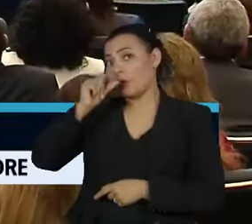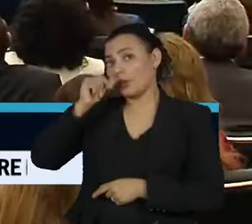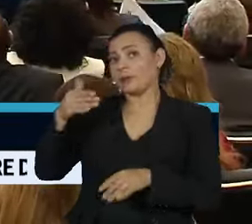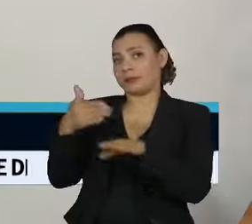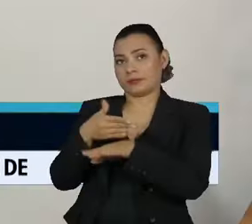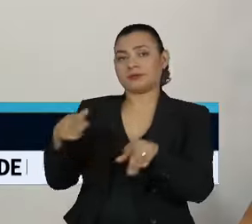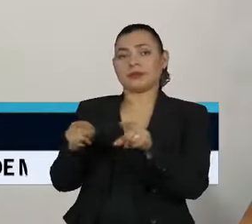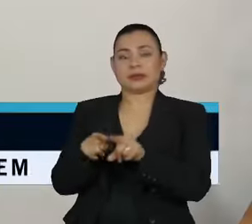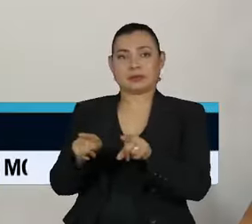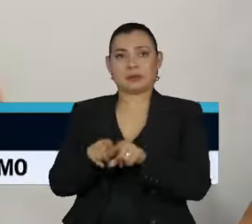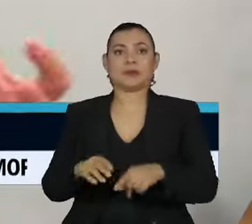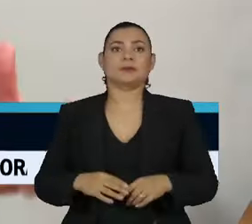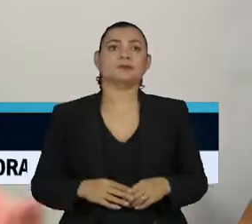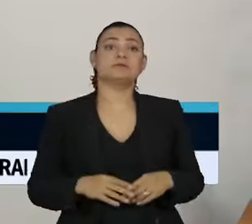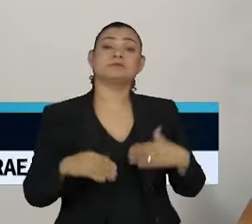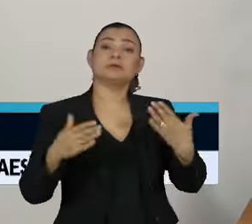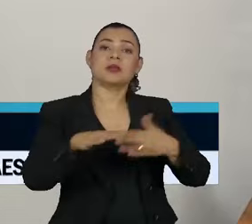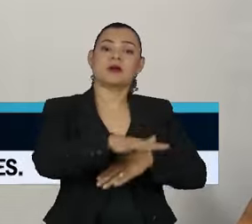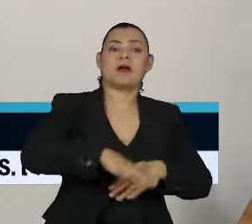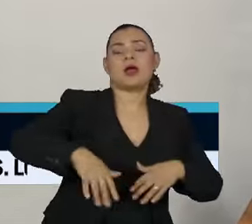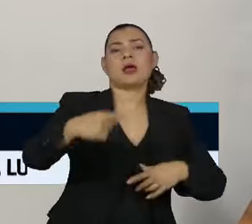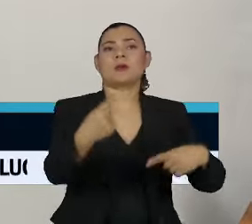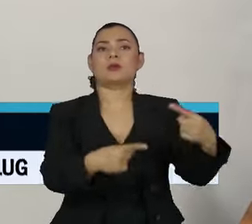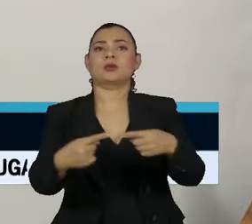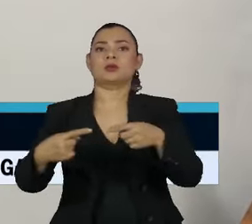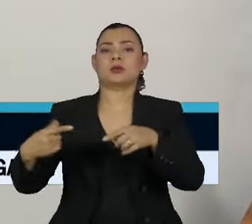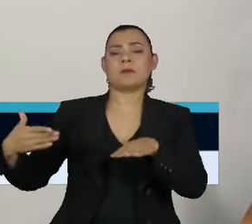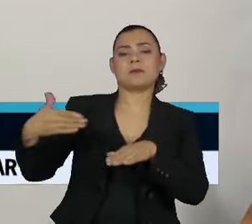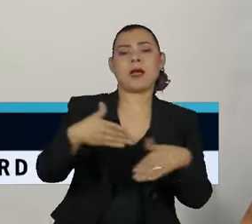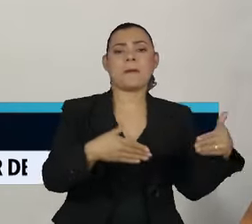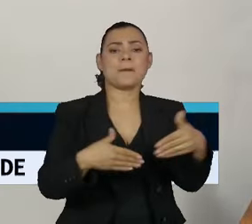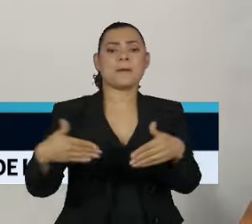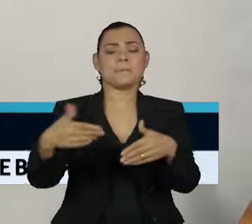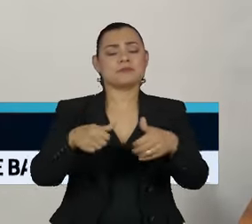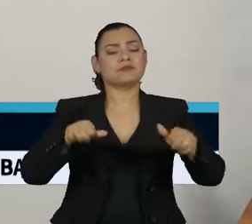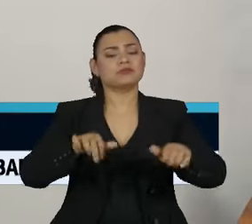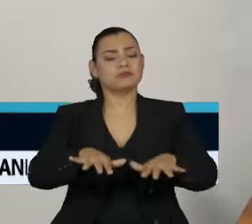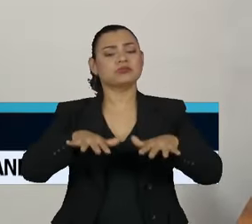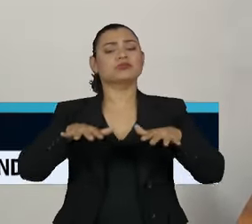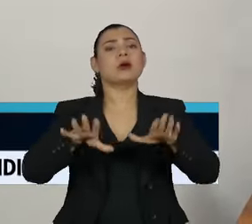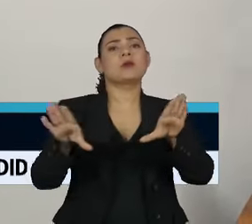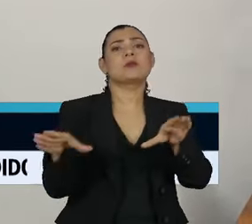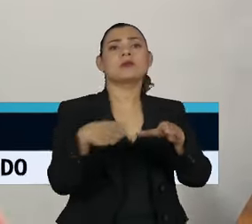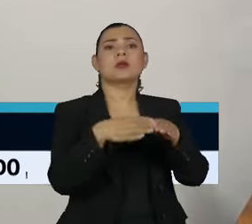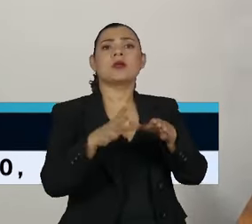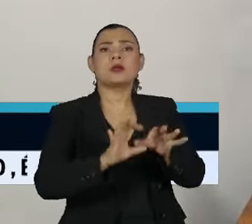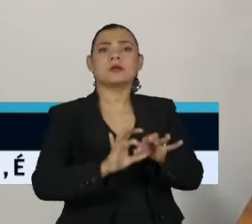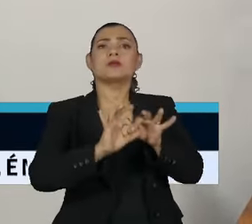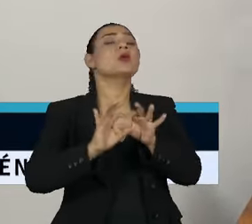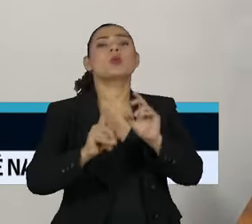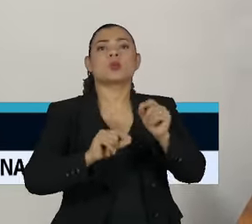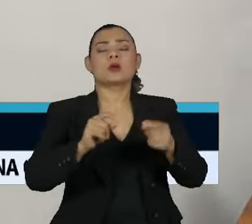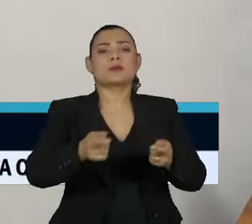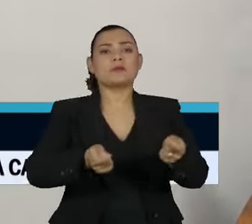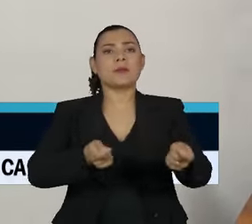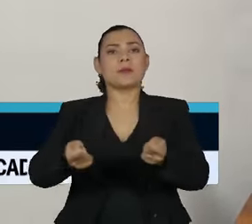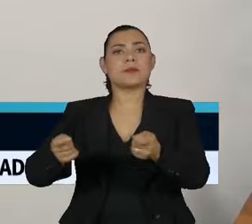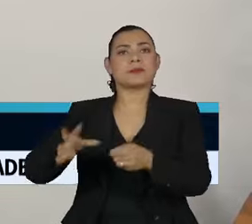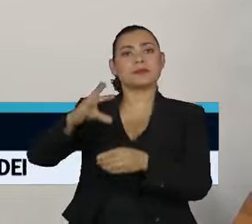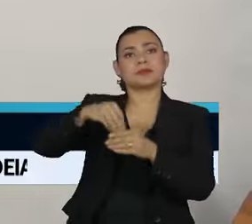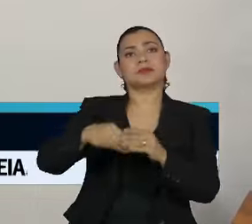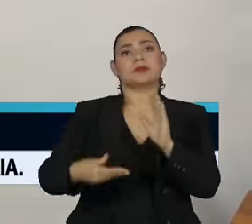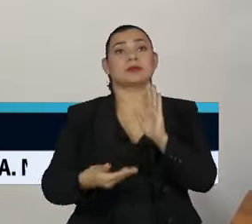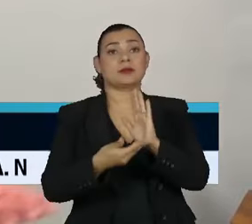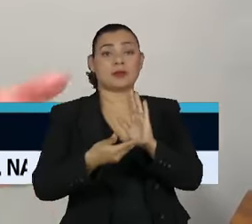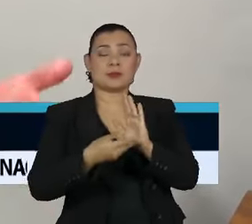Alckmin. O ambiente político cada vez mais se consolida para a nova governabilidade que nós estamos construindo aqui na Câmara. É